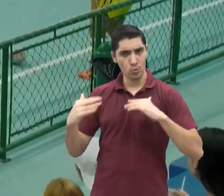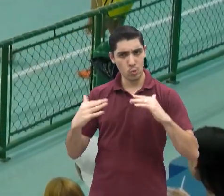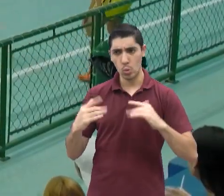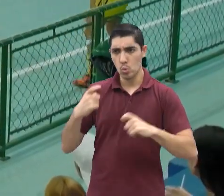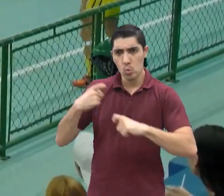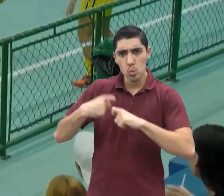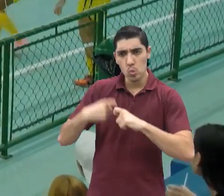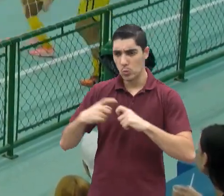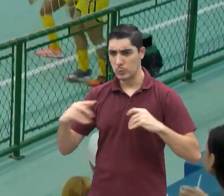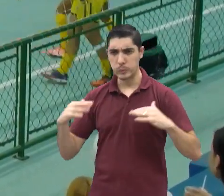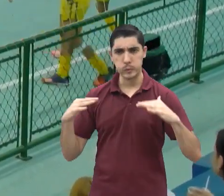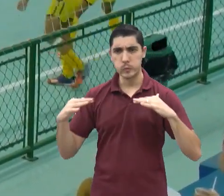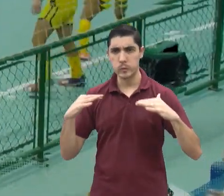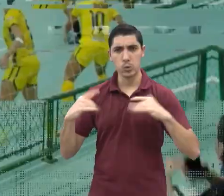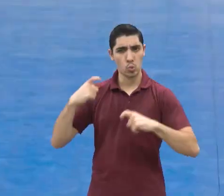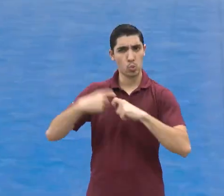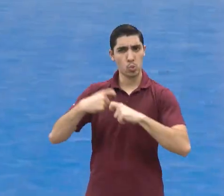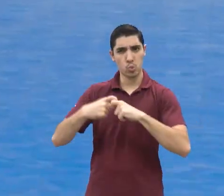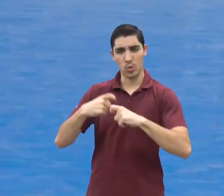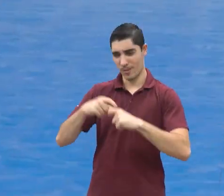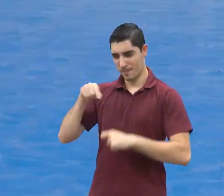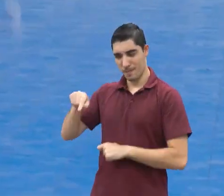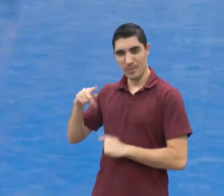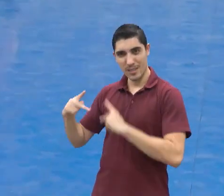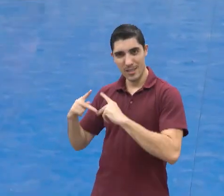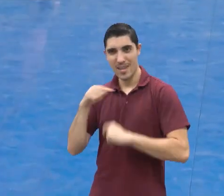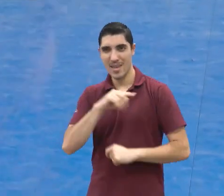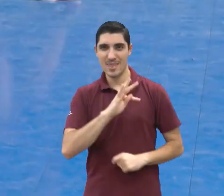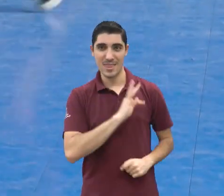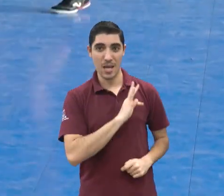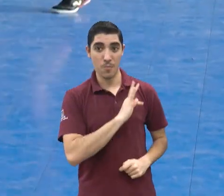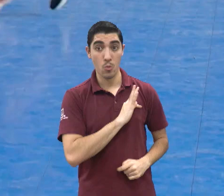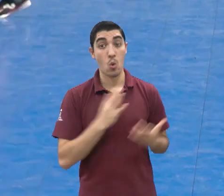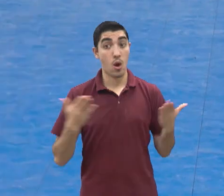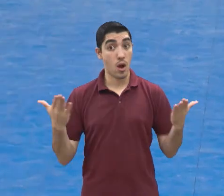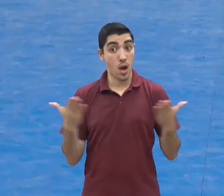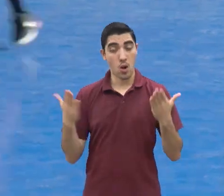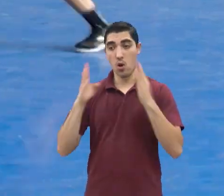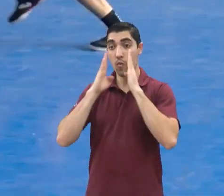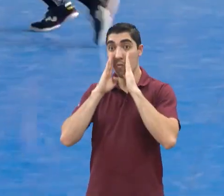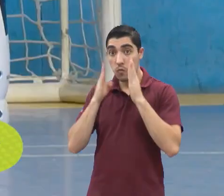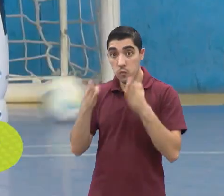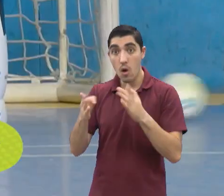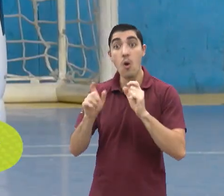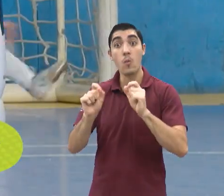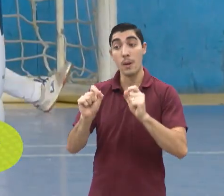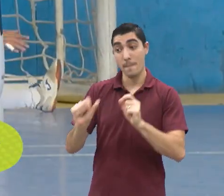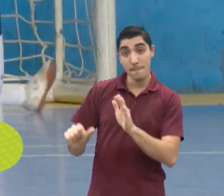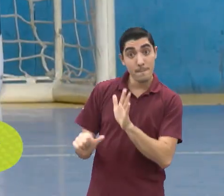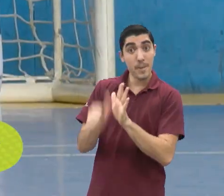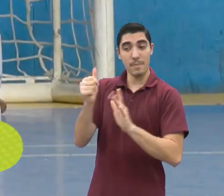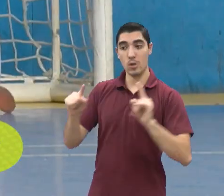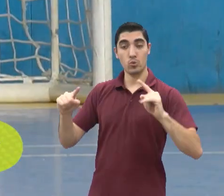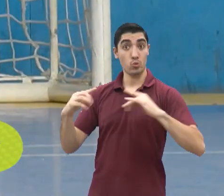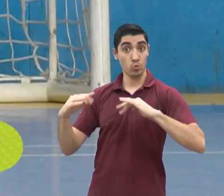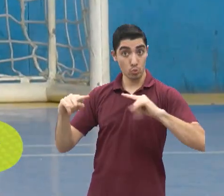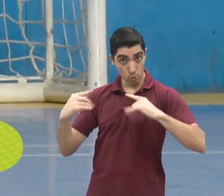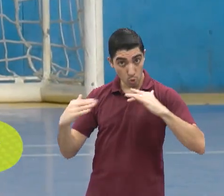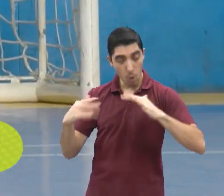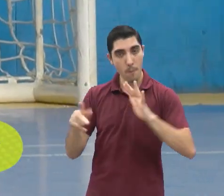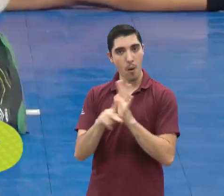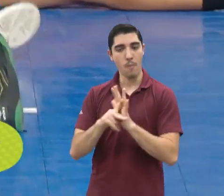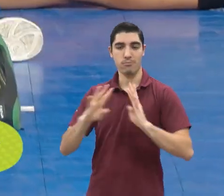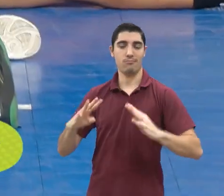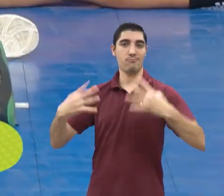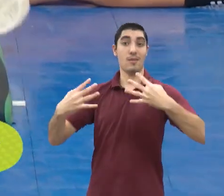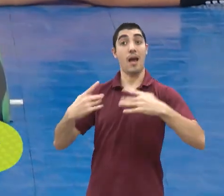última rodada do Campeonato Paulista, as meninas se concentram agora para a primeira partida das quartas de final da Liga